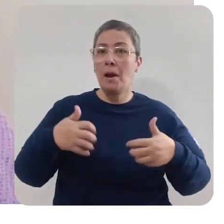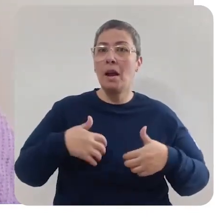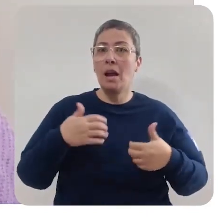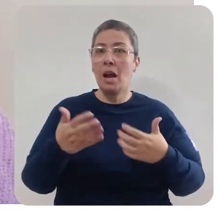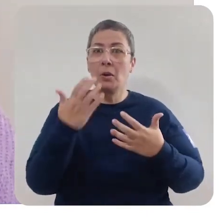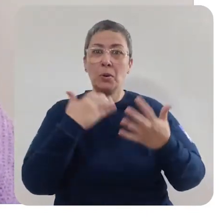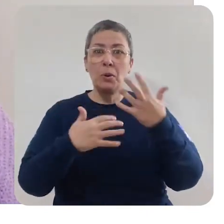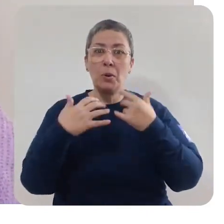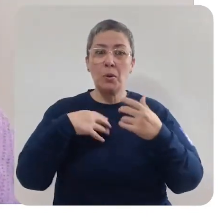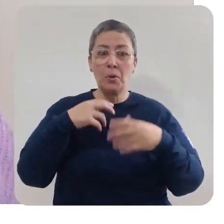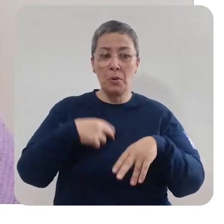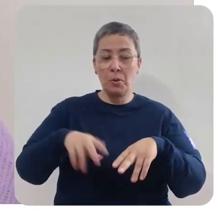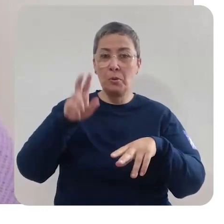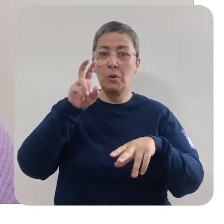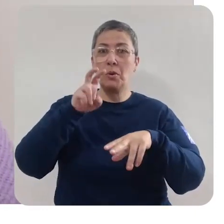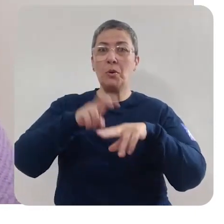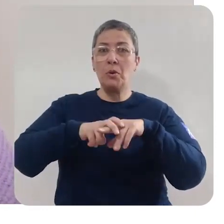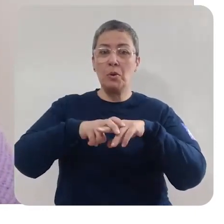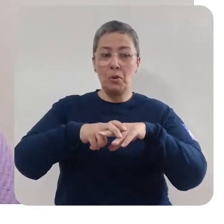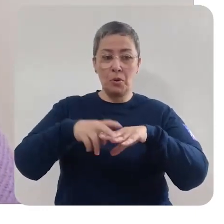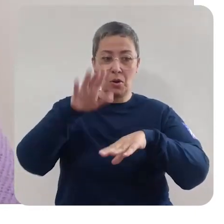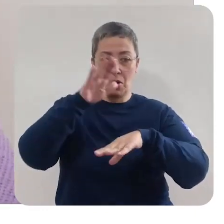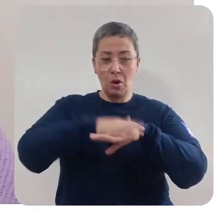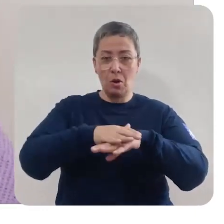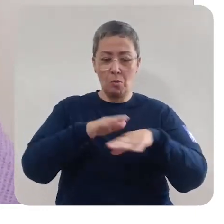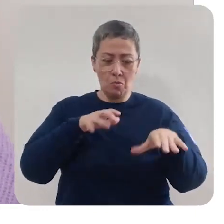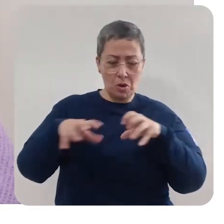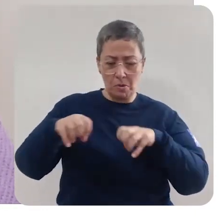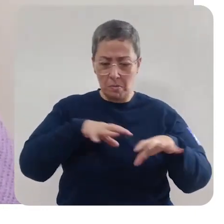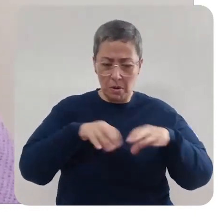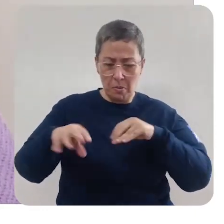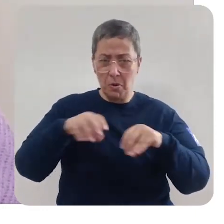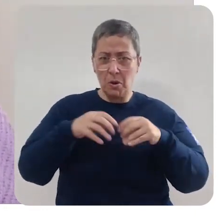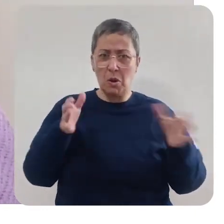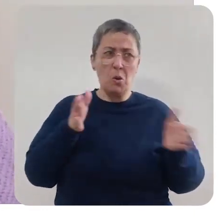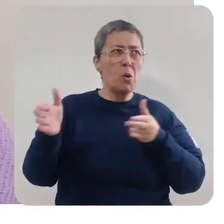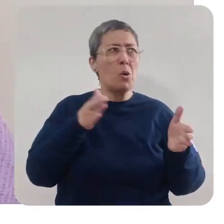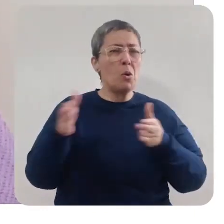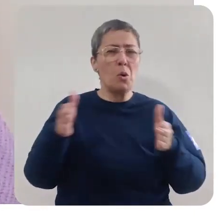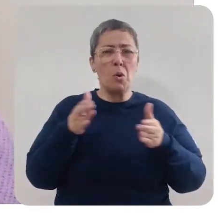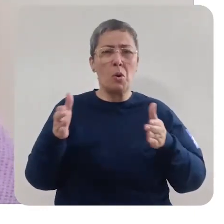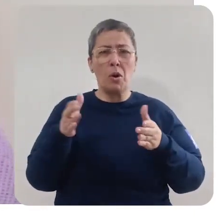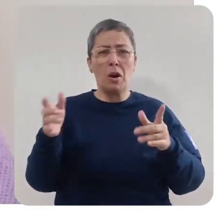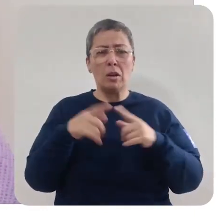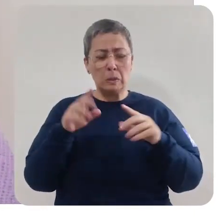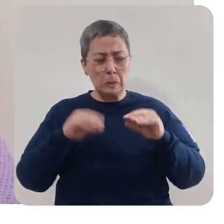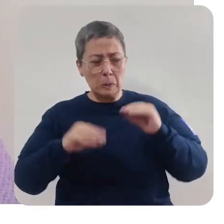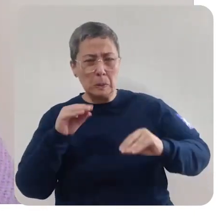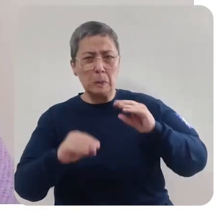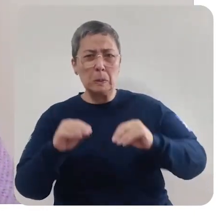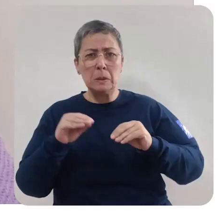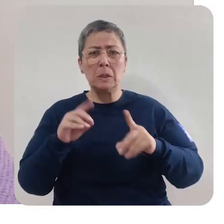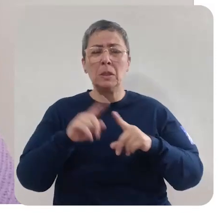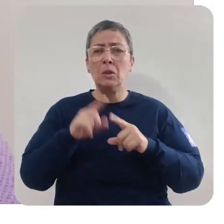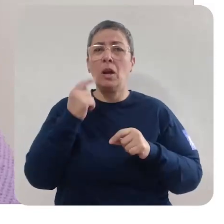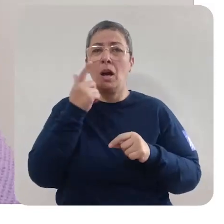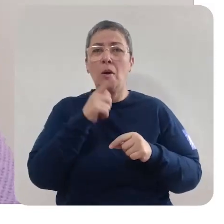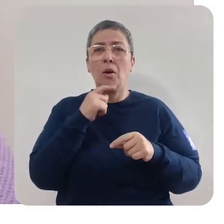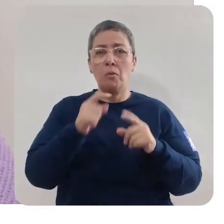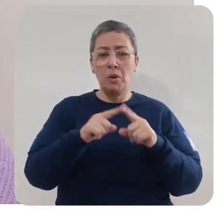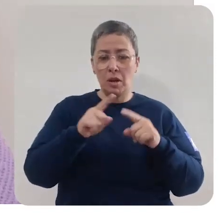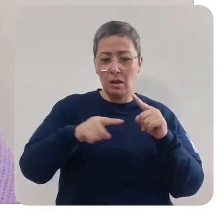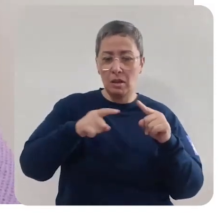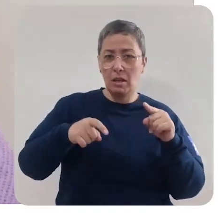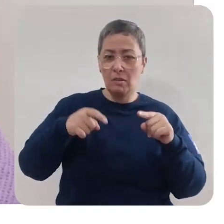macaco comilão pulou em cima da tampa. Mexeu, sacudiu, cutucou e com